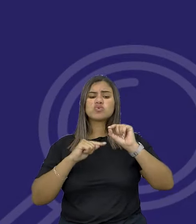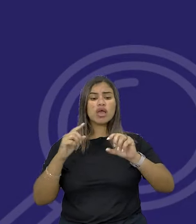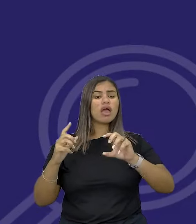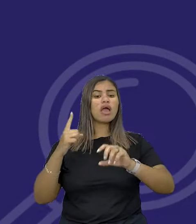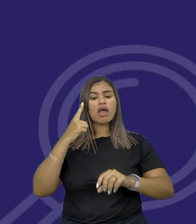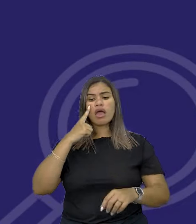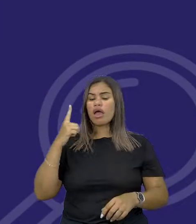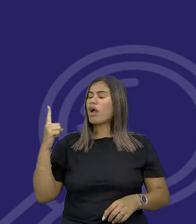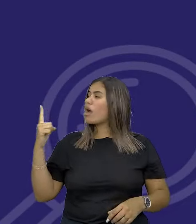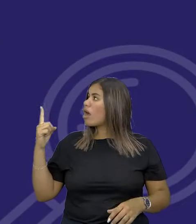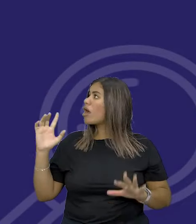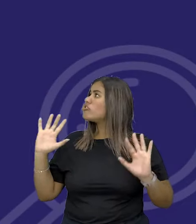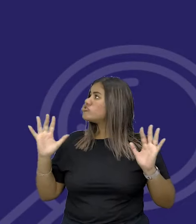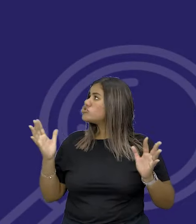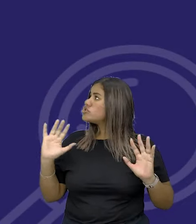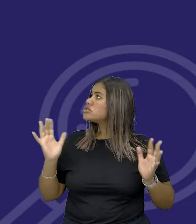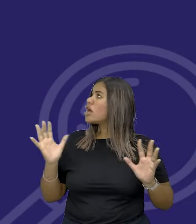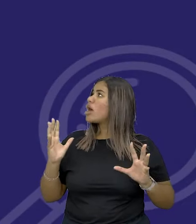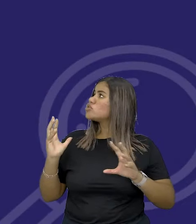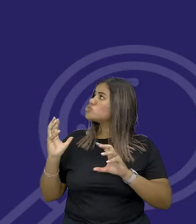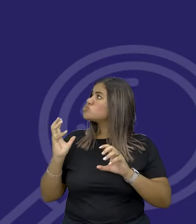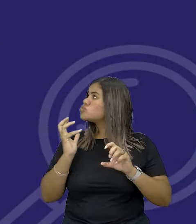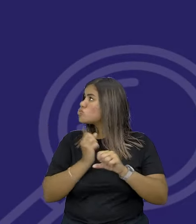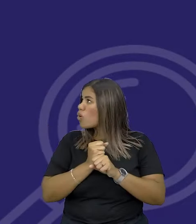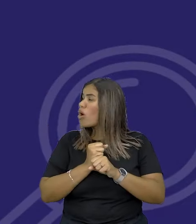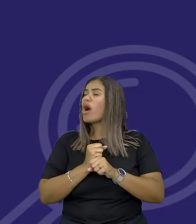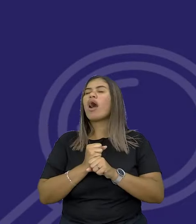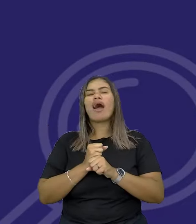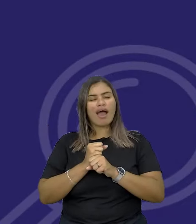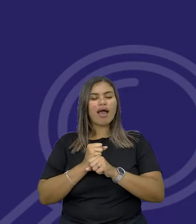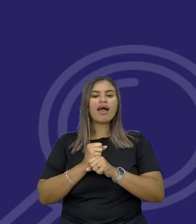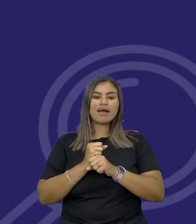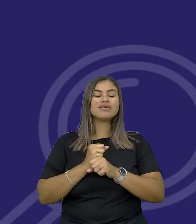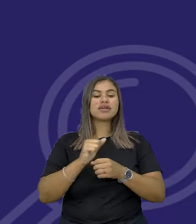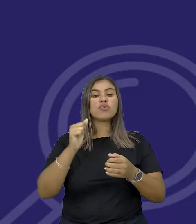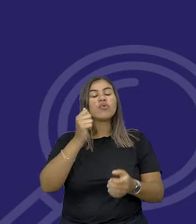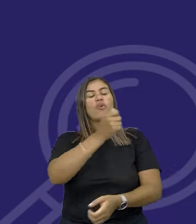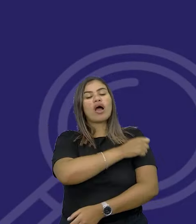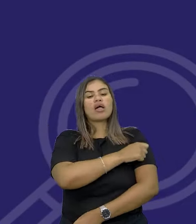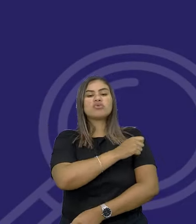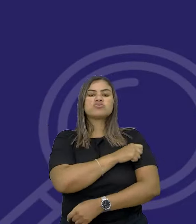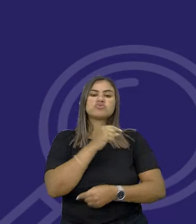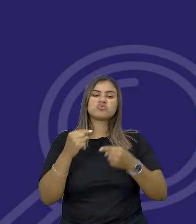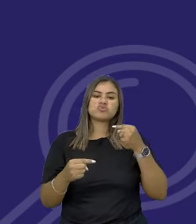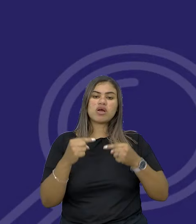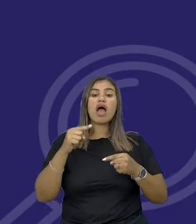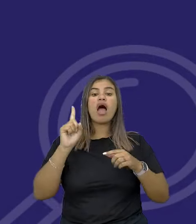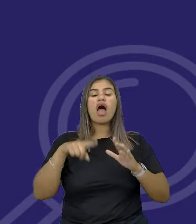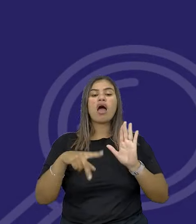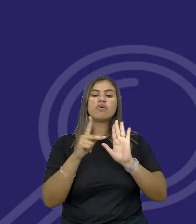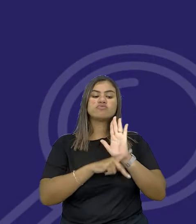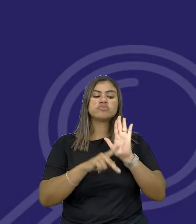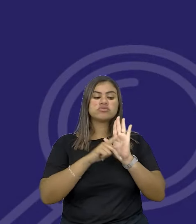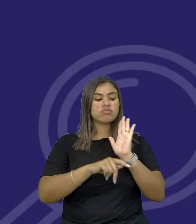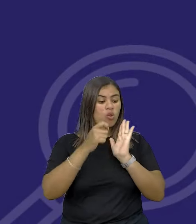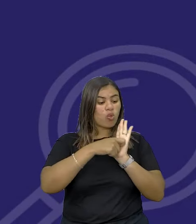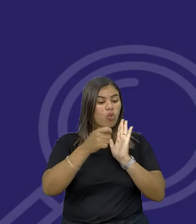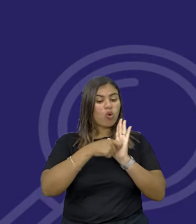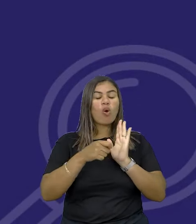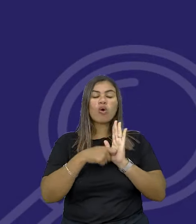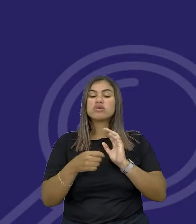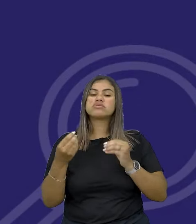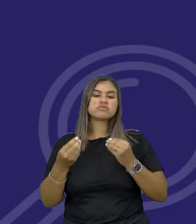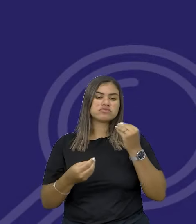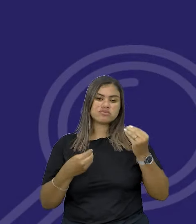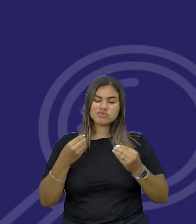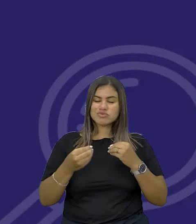lá. Então, ele já dá conta para nós. Então, já fizemos um problema onde o aluno vai discutir o quê? O princípio, o conceito da notação científica. E aqui